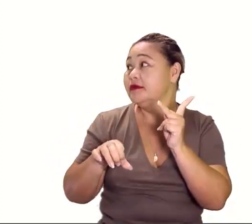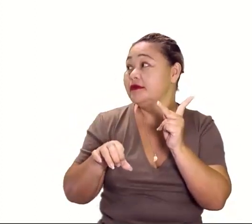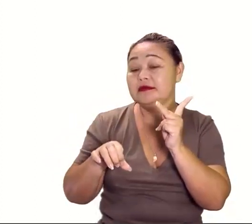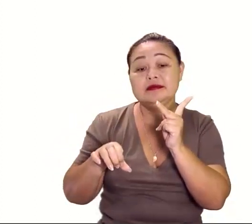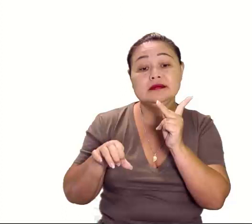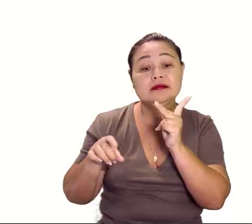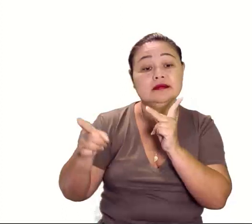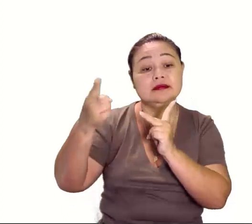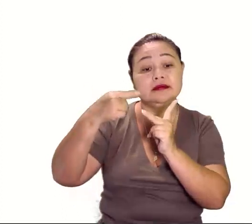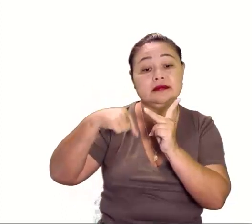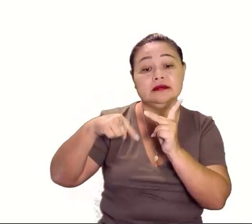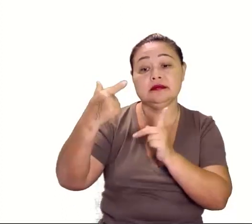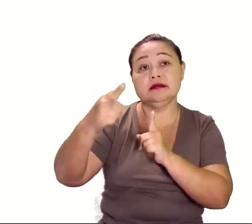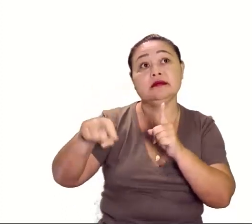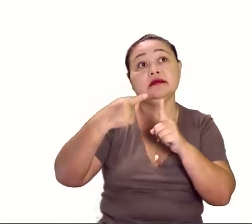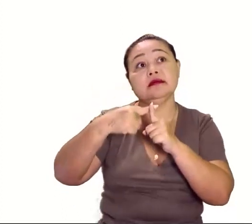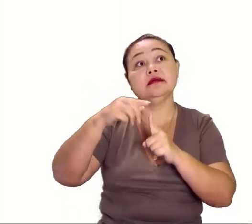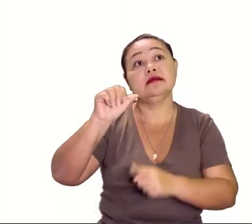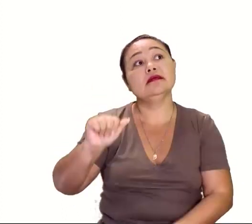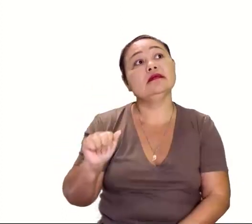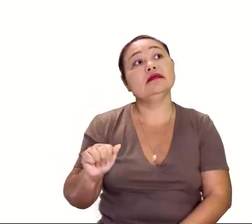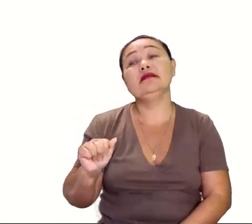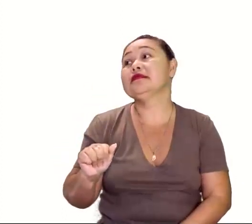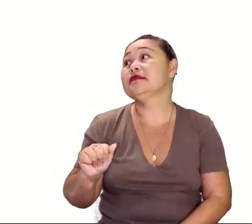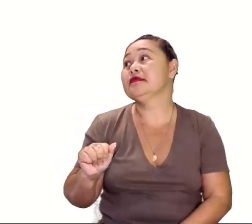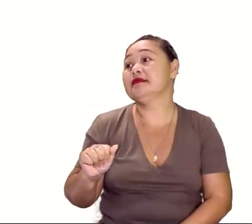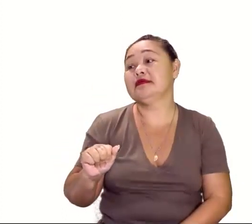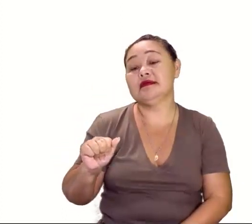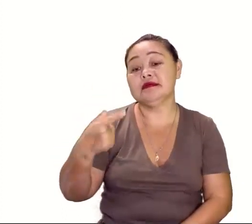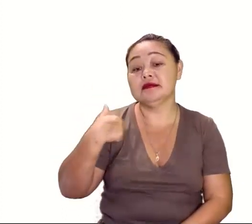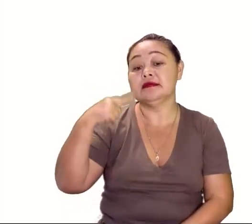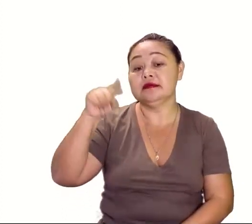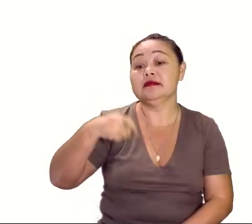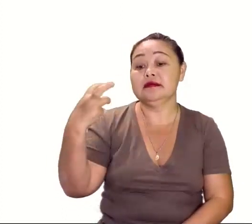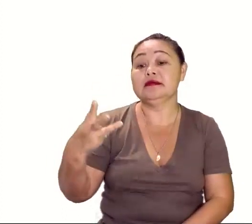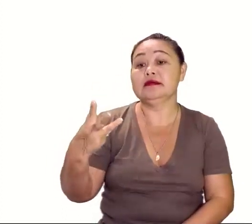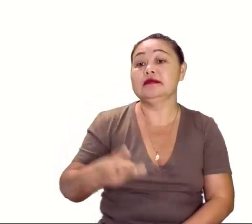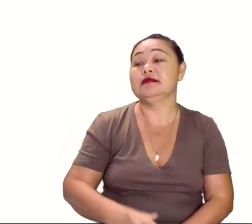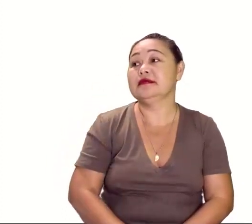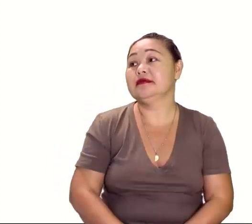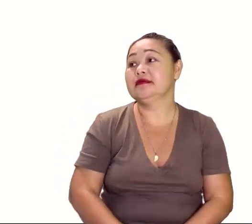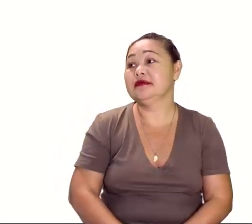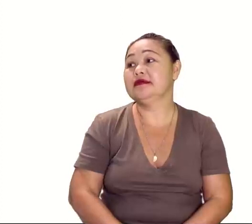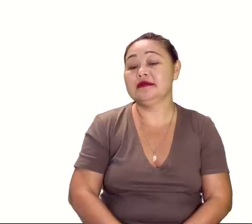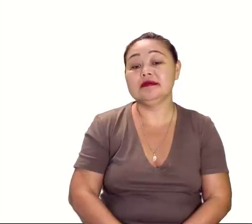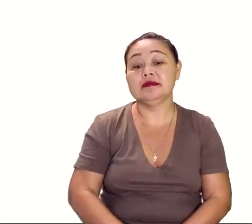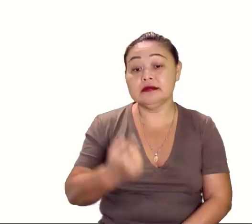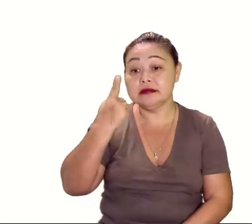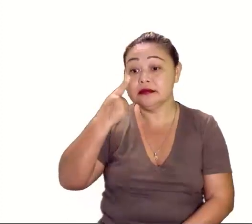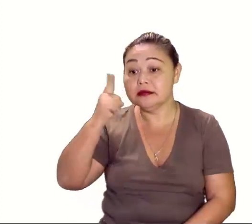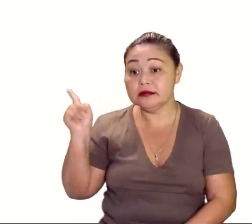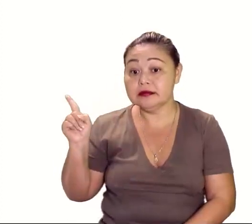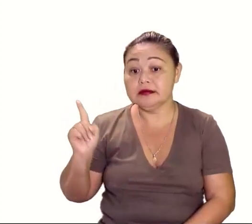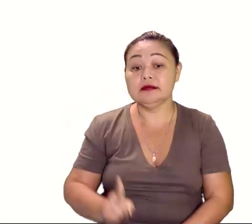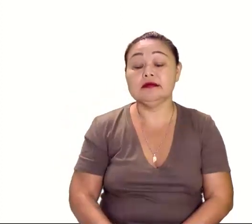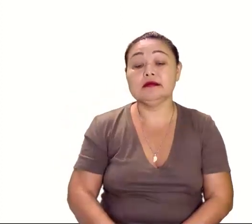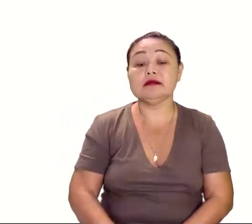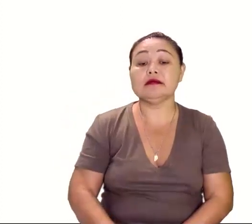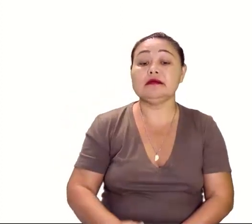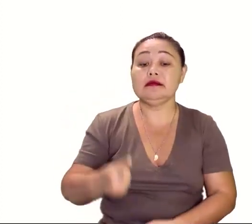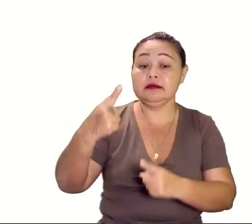49. Sobre 2 vezes o a, que é 3. Dessa vez o a é 3. Vamos ver aqui. Menos